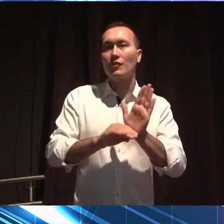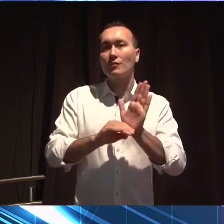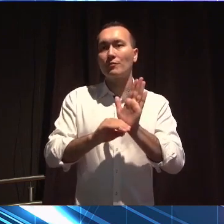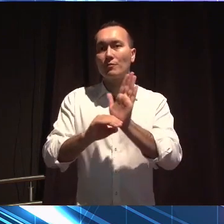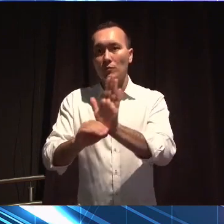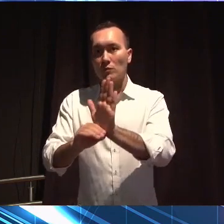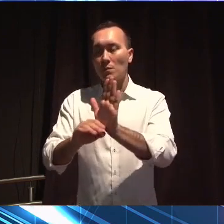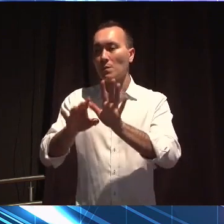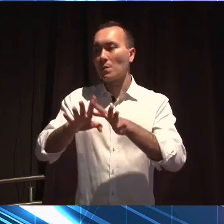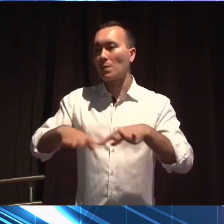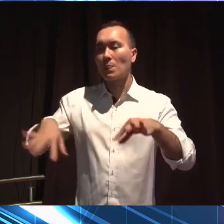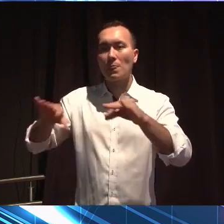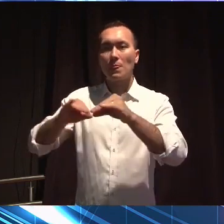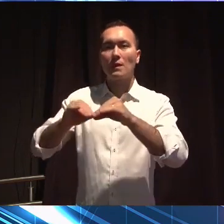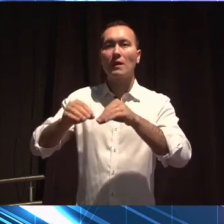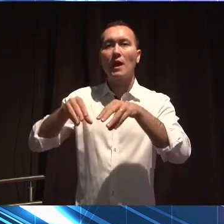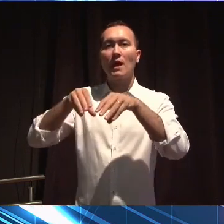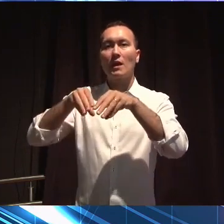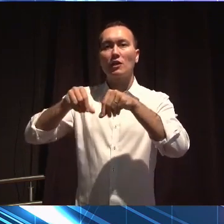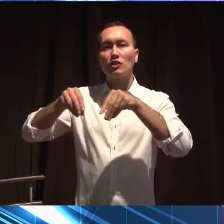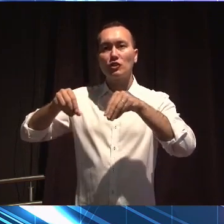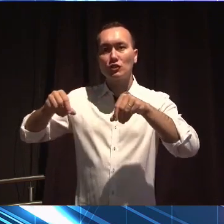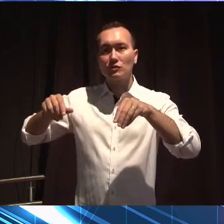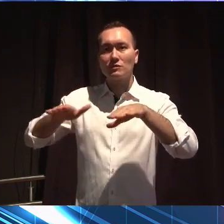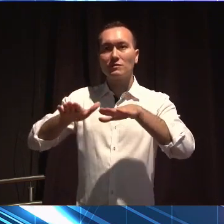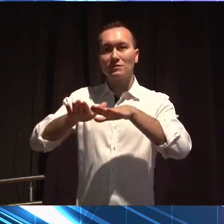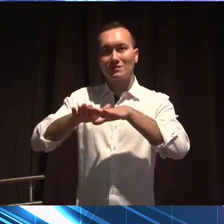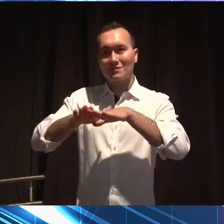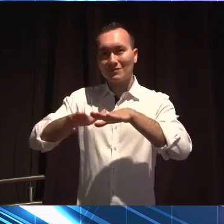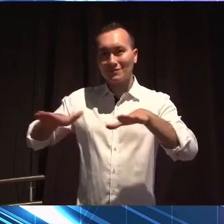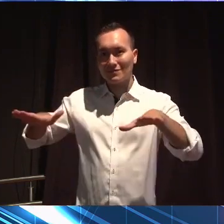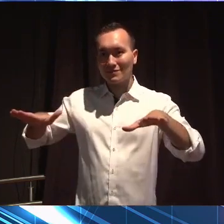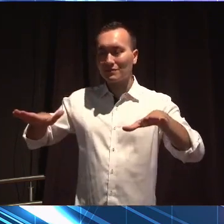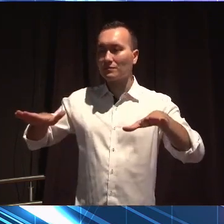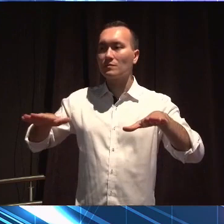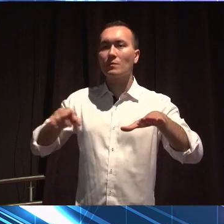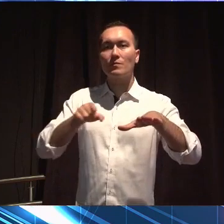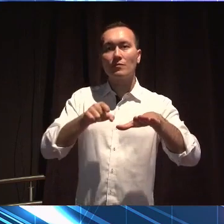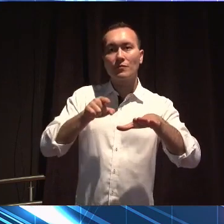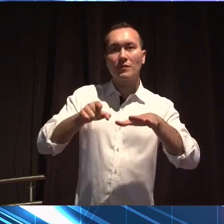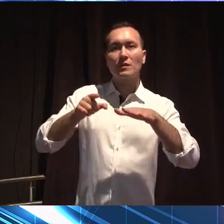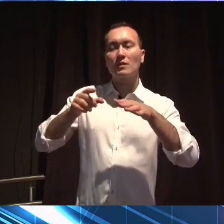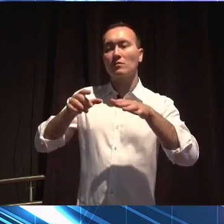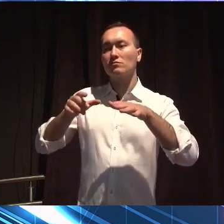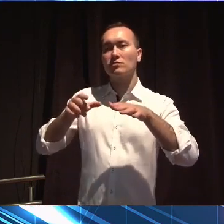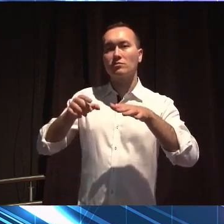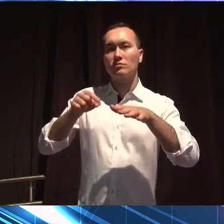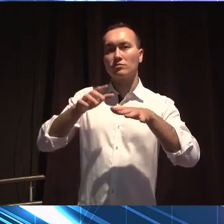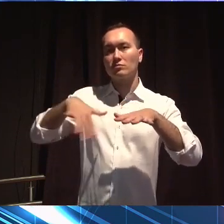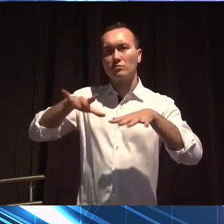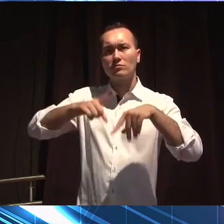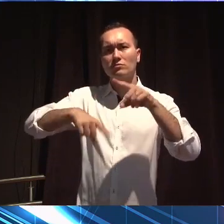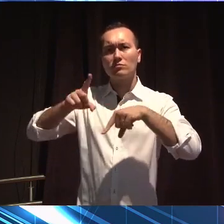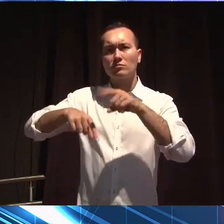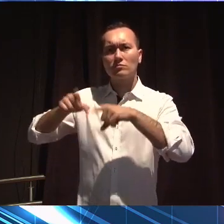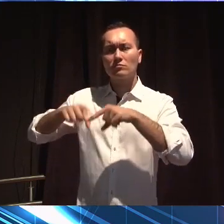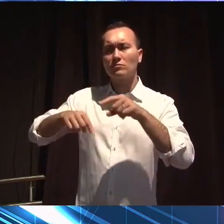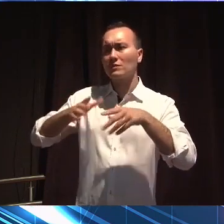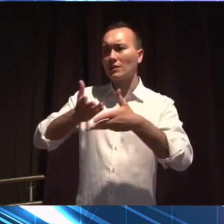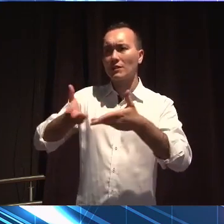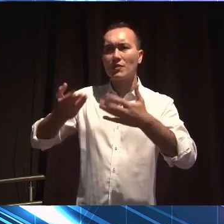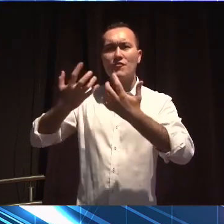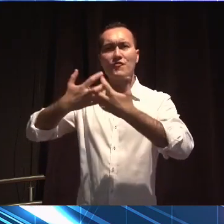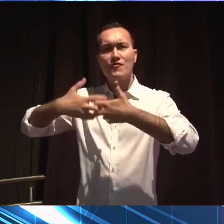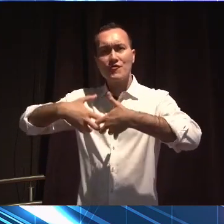precisa é a colheitadeira, ou é a semeadeira, ou é o instrumento que está... Ou seja, você começa